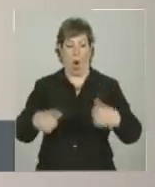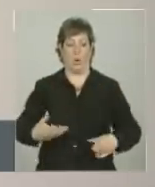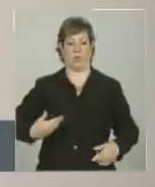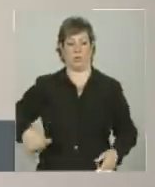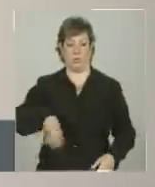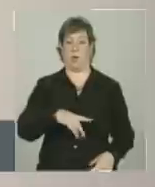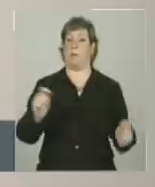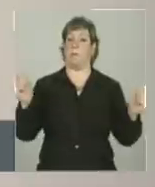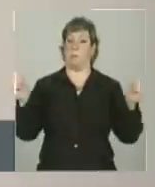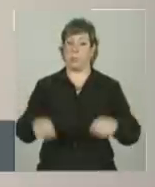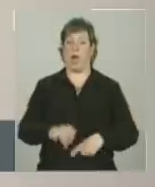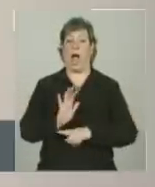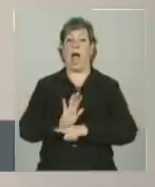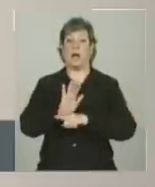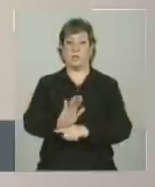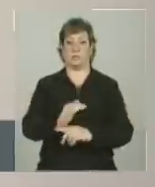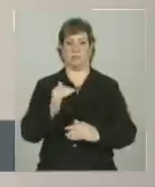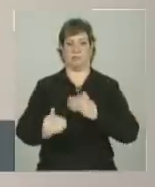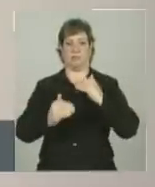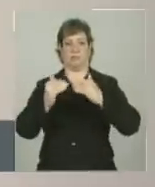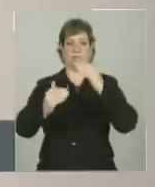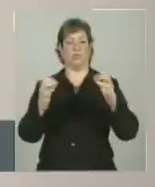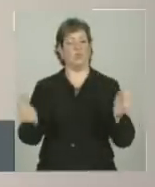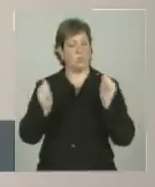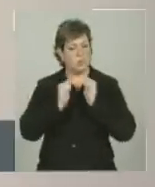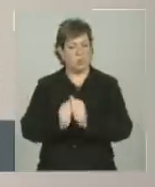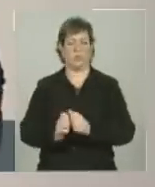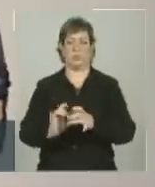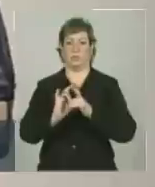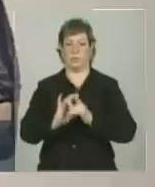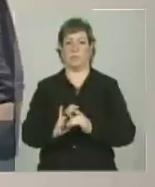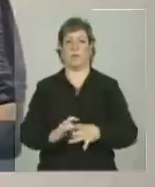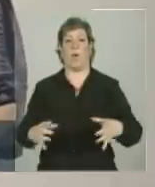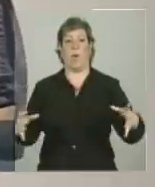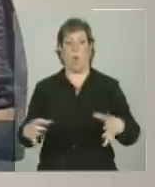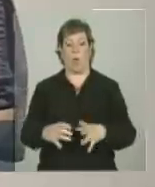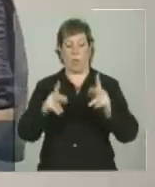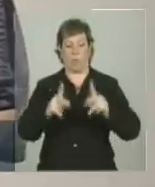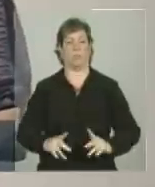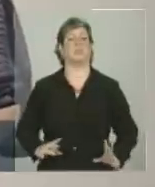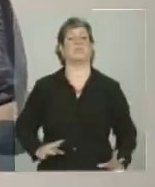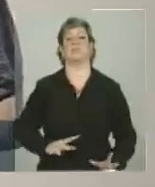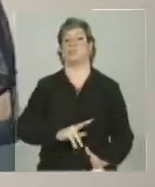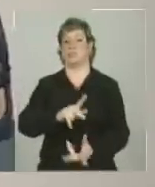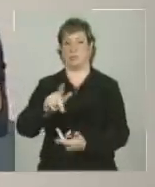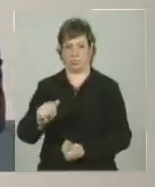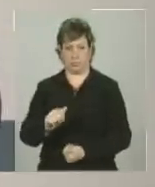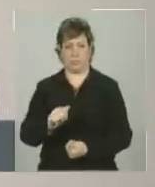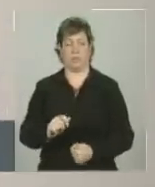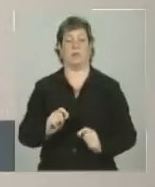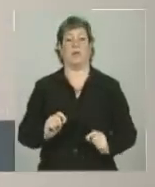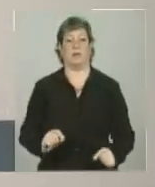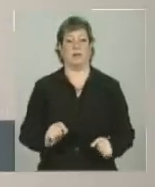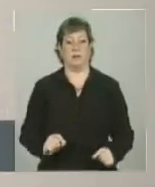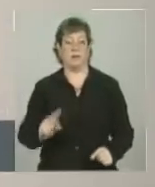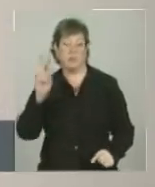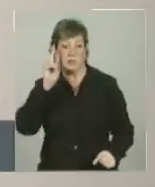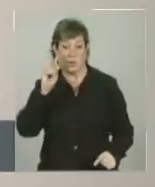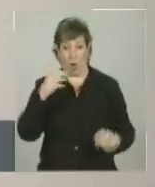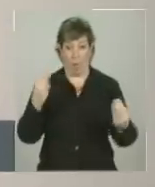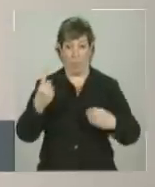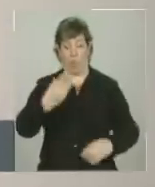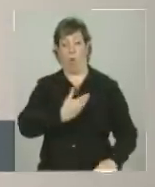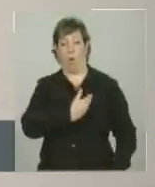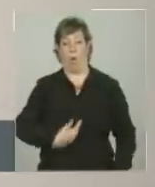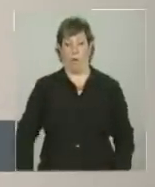podemos colaborar para o avanço conjunto da comunidade internacional no sentido de um